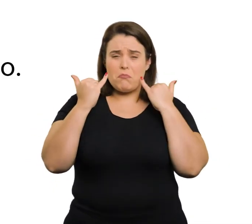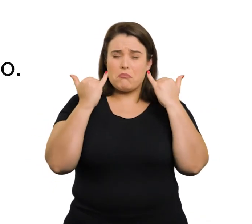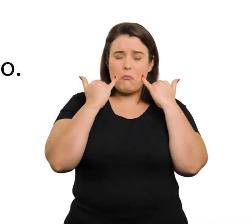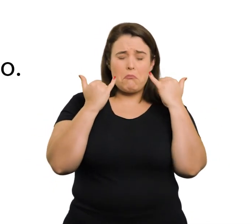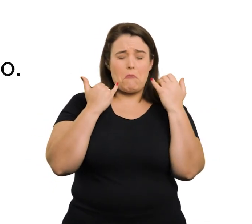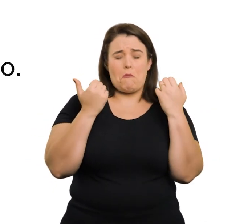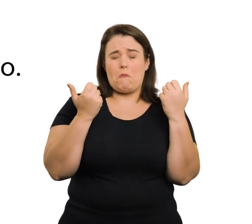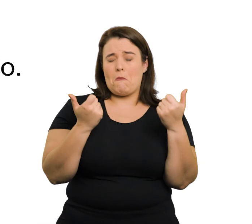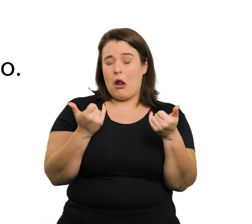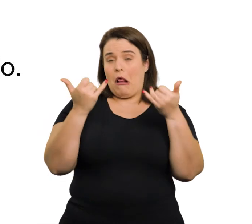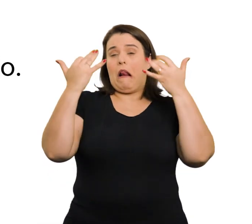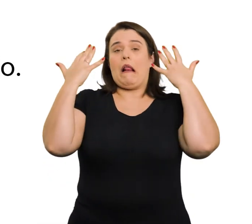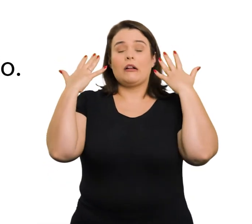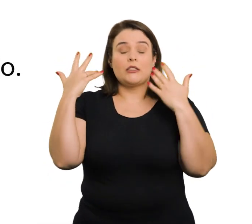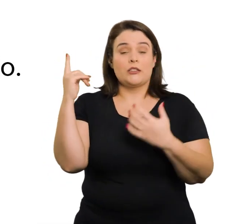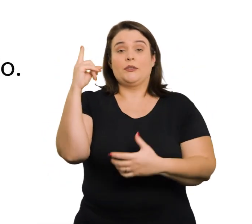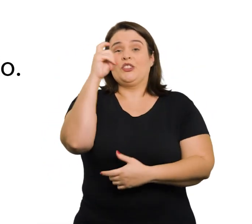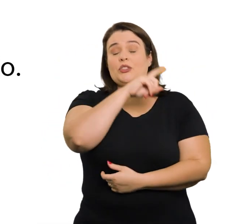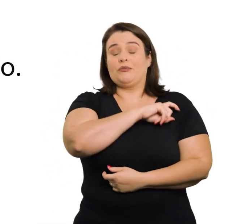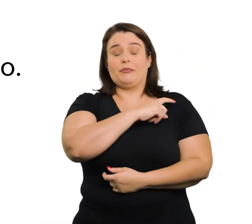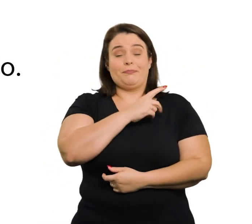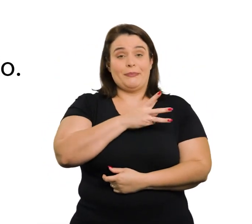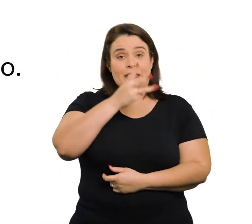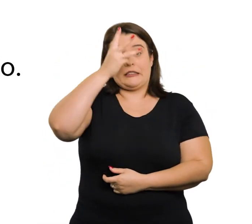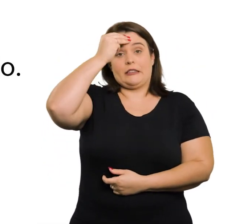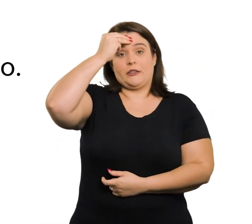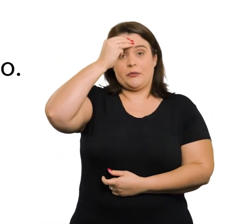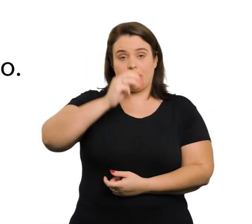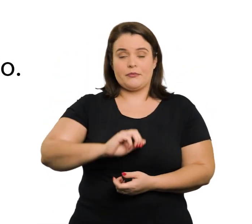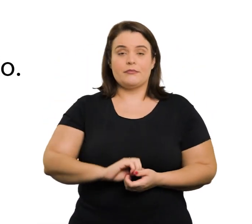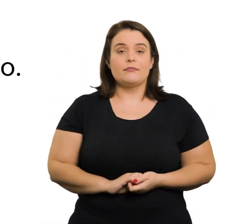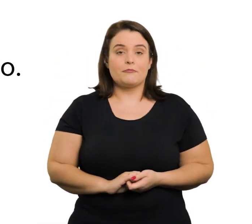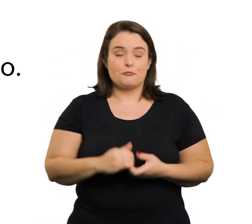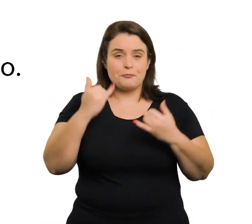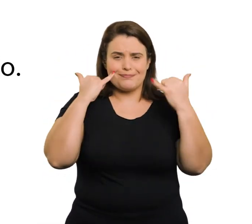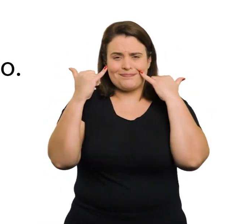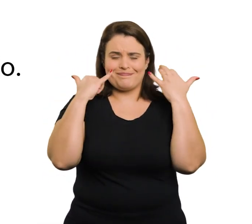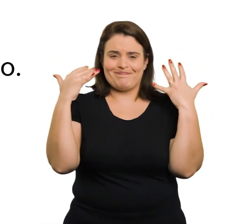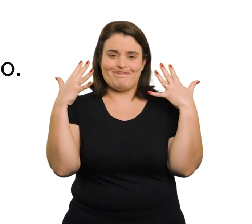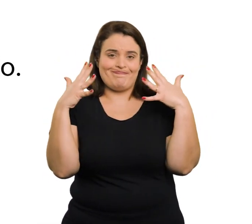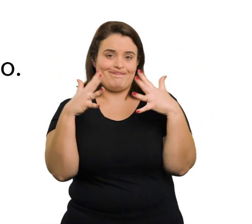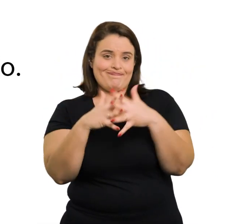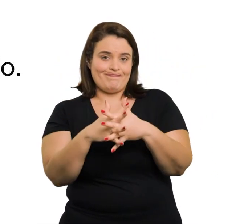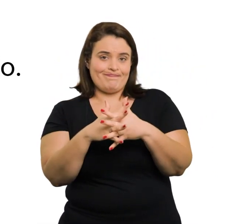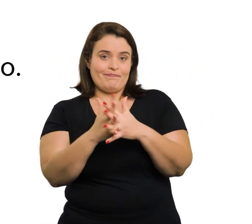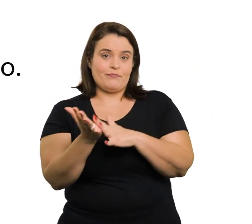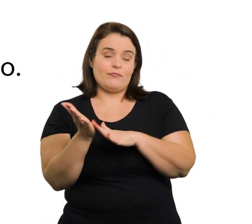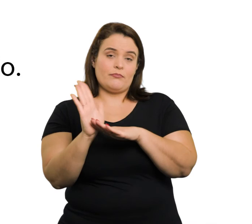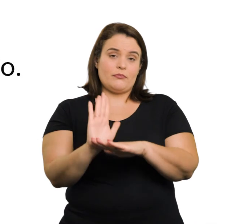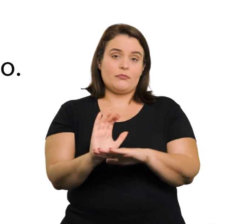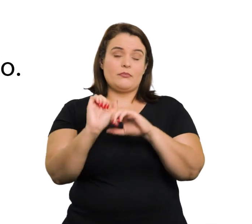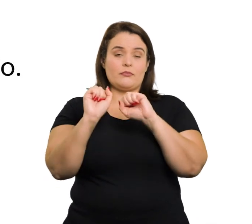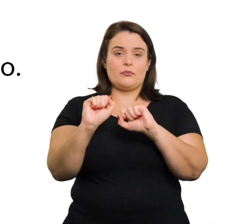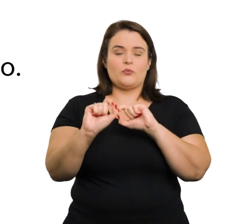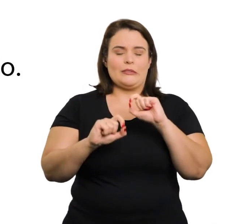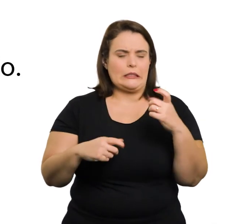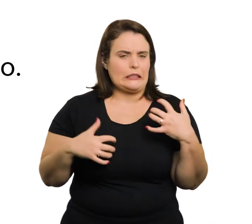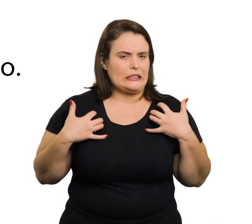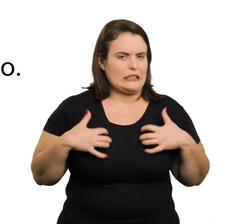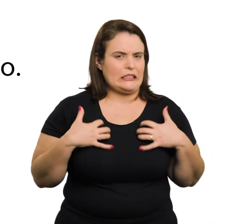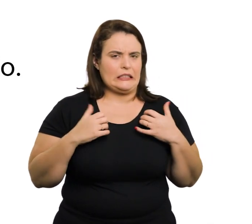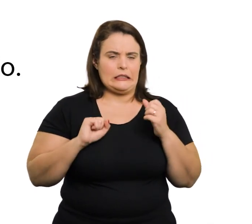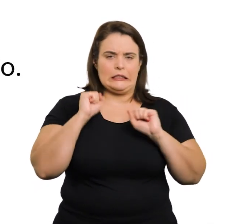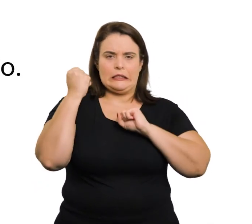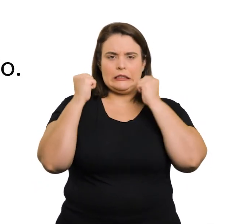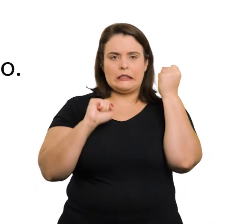de informação dificulta a percepção e a memorização. Informações conflitantes podem contribuir